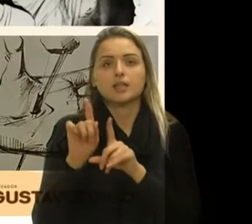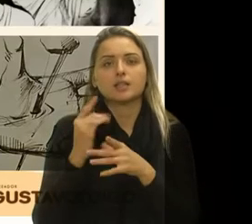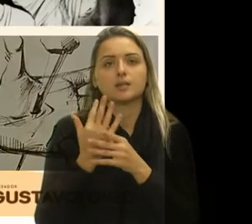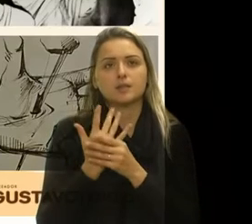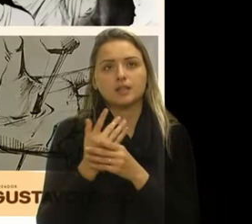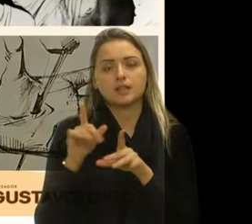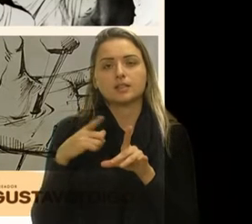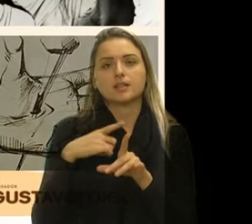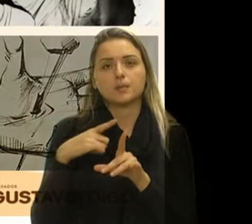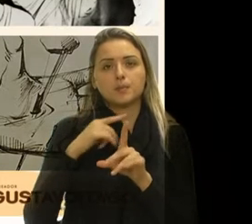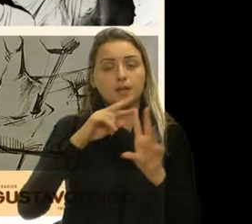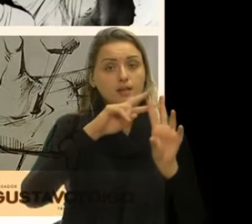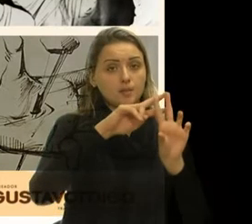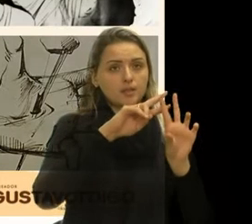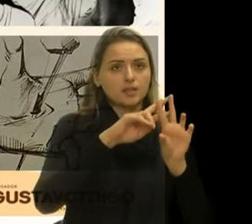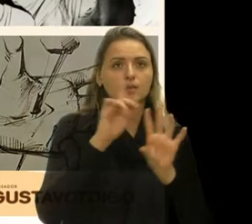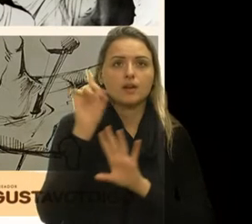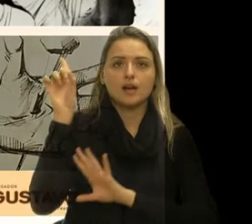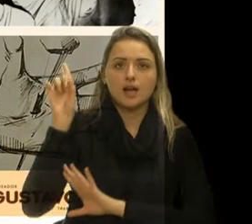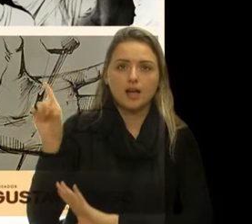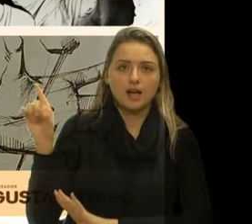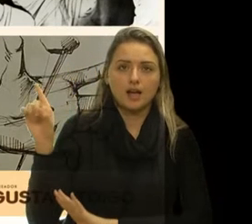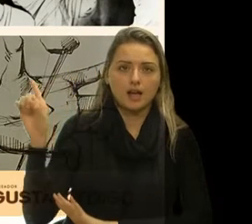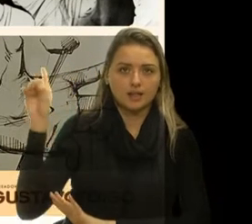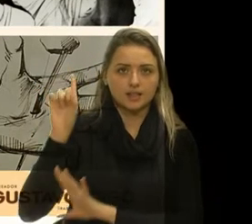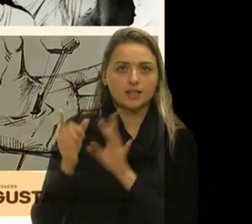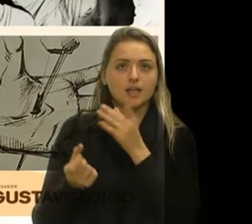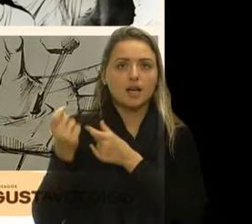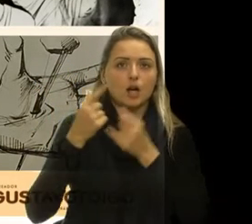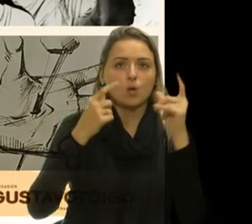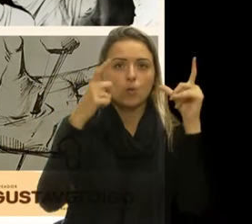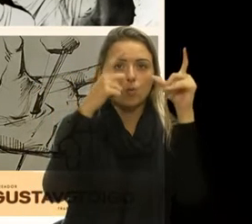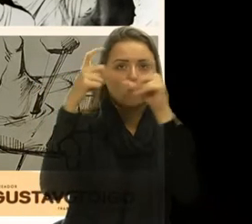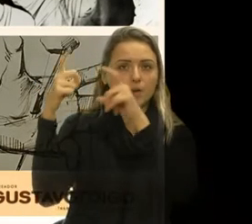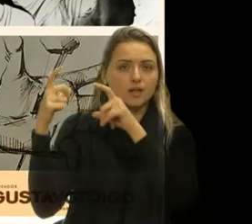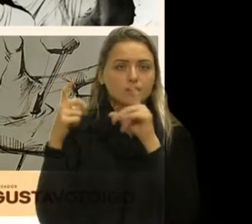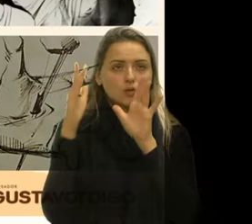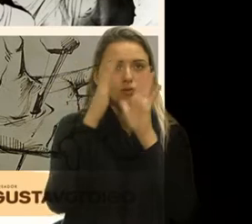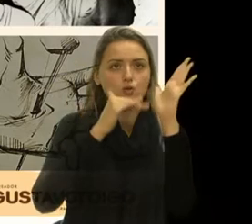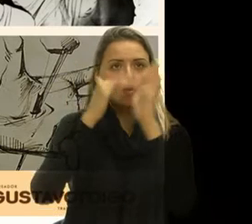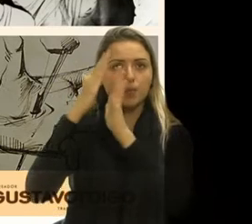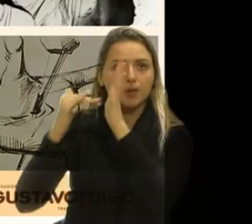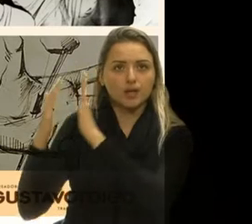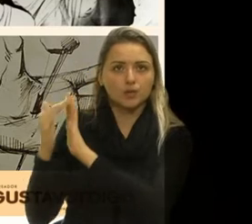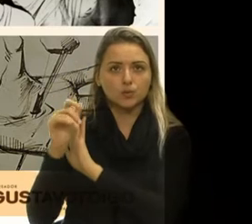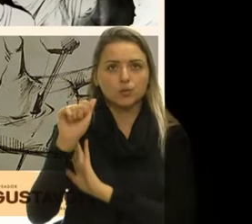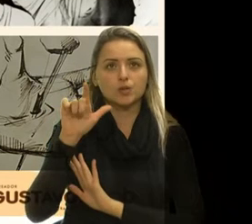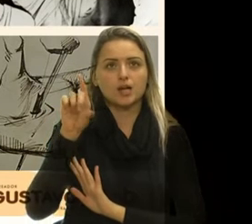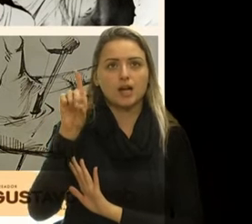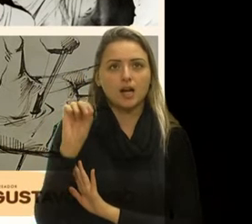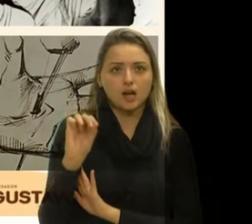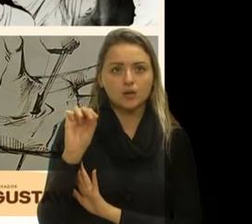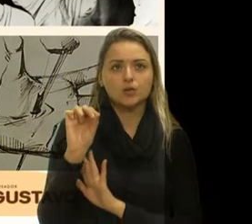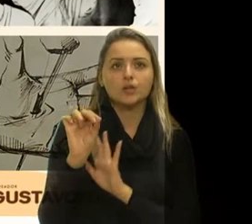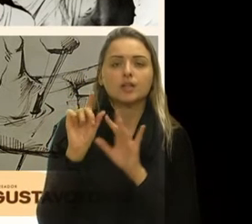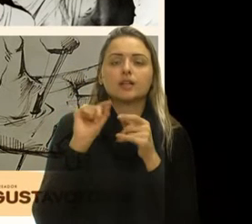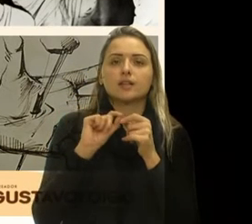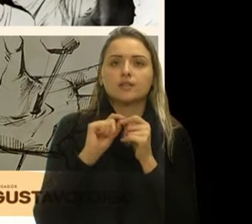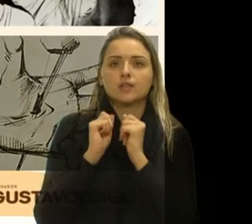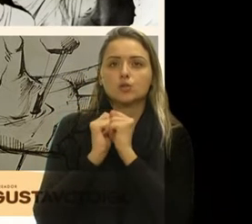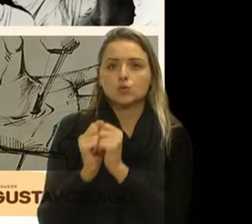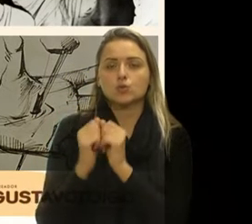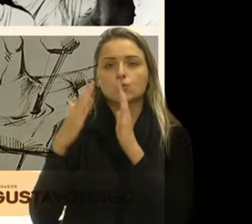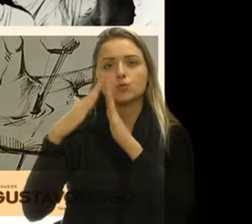Pelletier. Aqui algumas imagens de Locatelli também servindo como modelo para essas obras junto à Igreja de